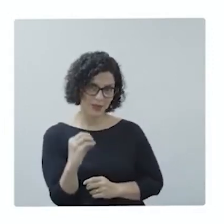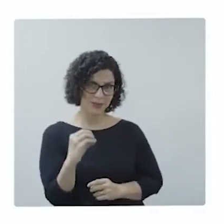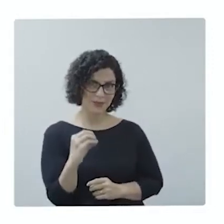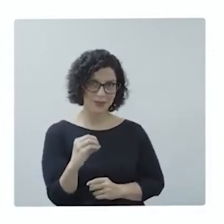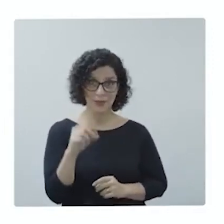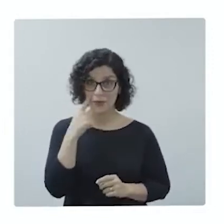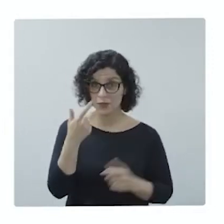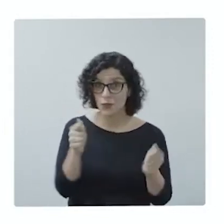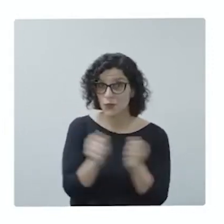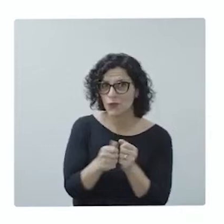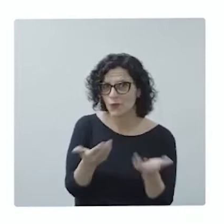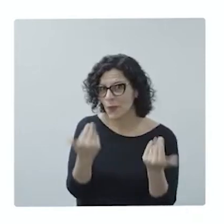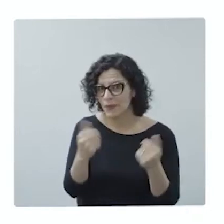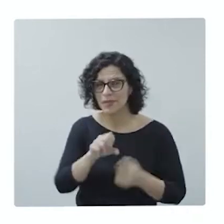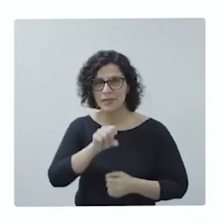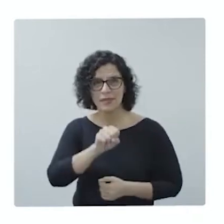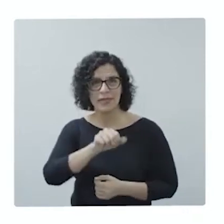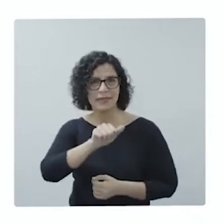Sapato. Repete aí.